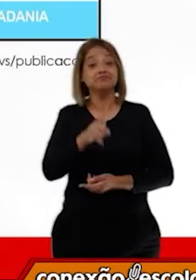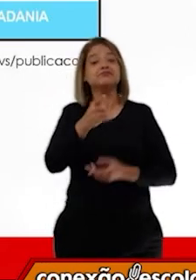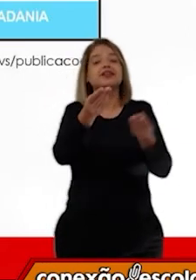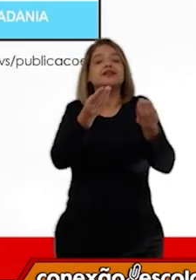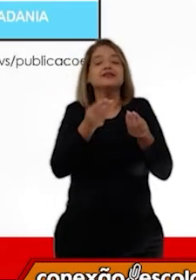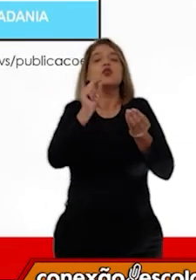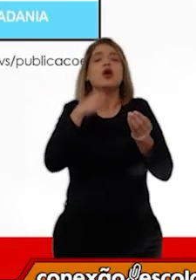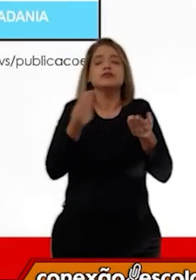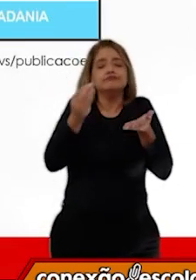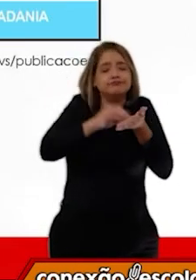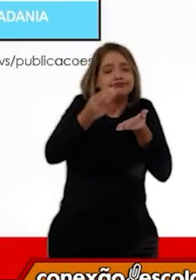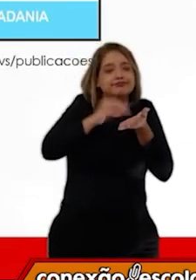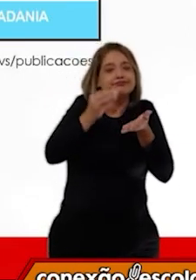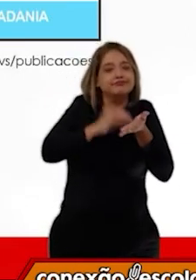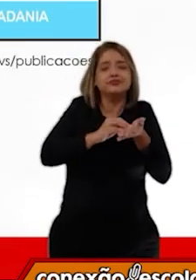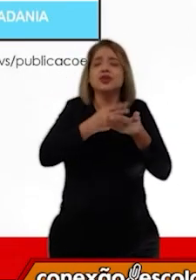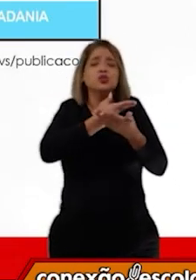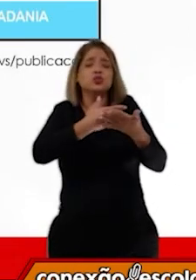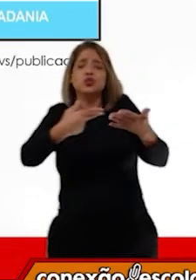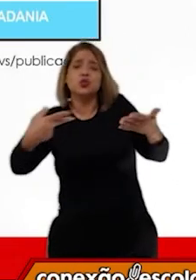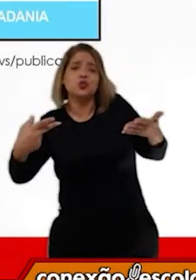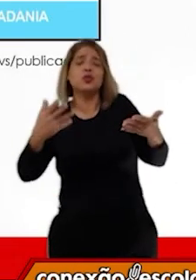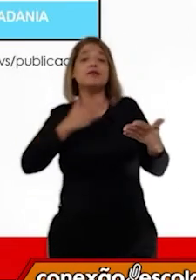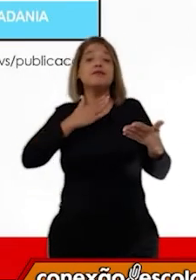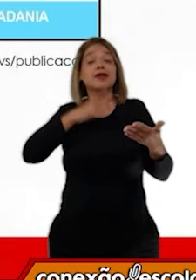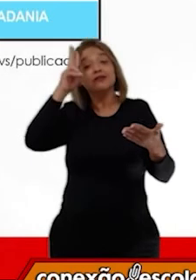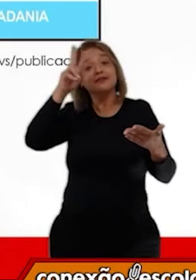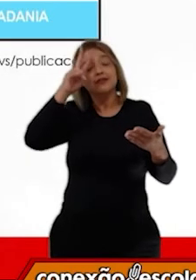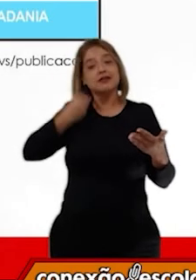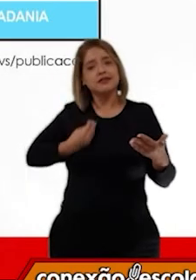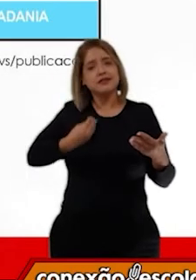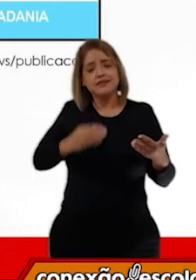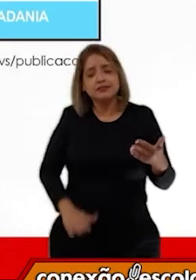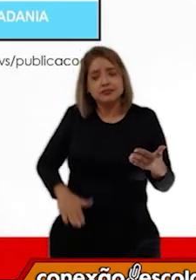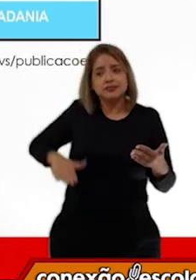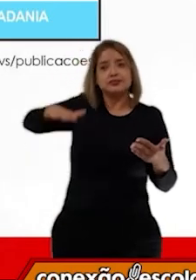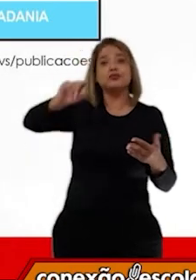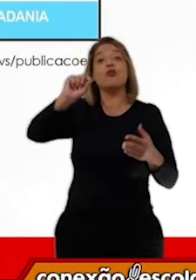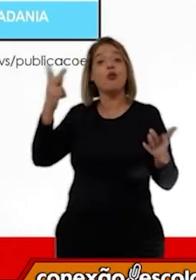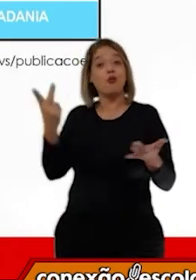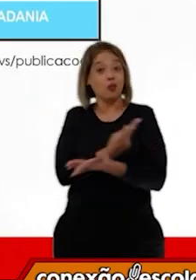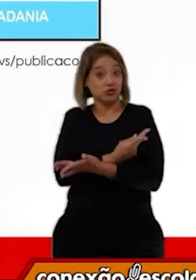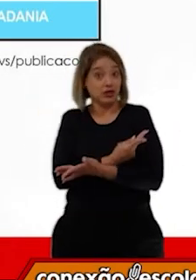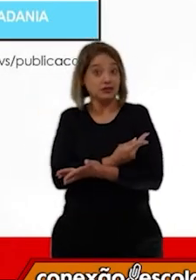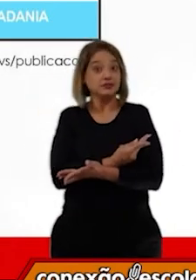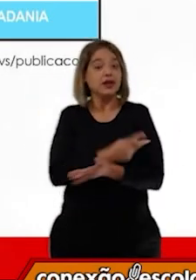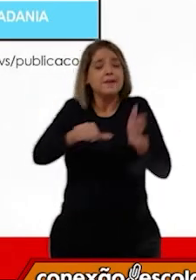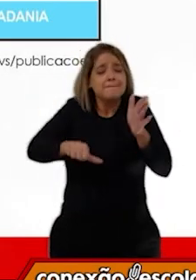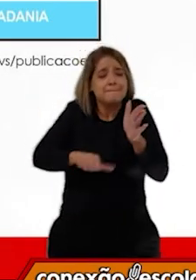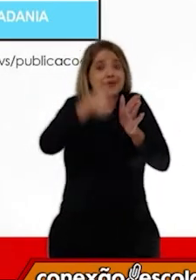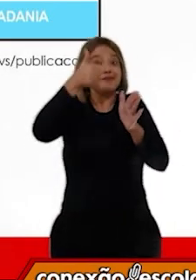para anotar todo o seu histórico, tudo o que acontece com você, desde o primeiro